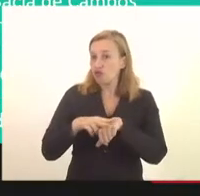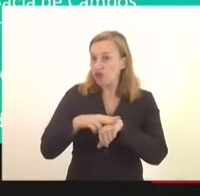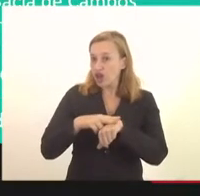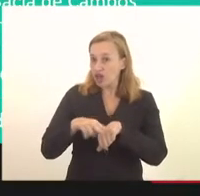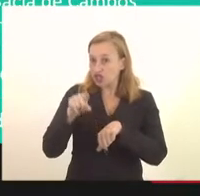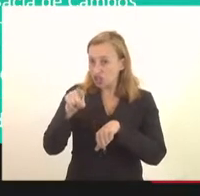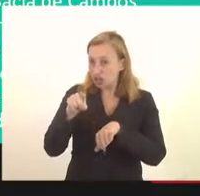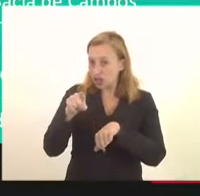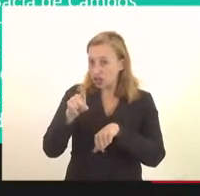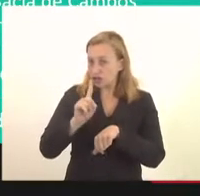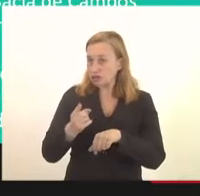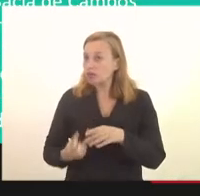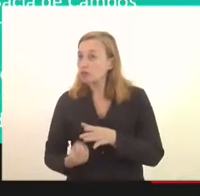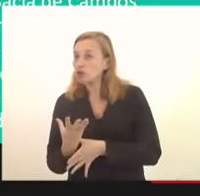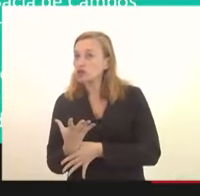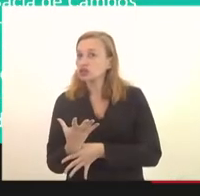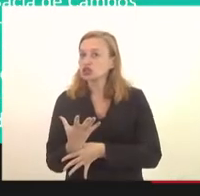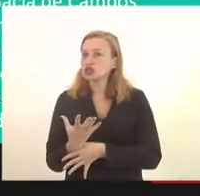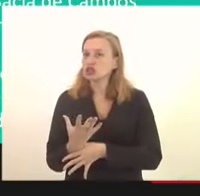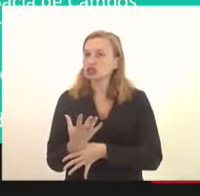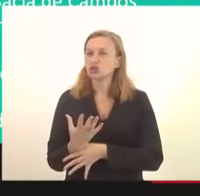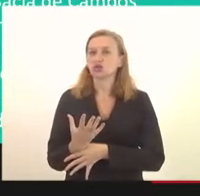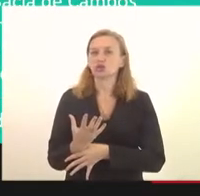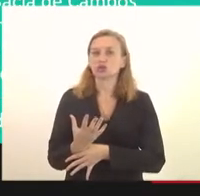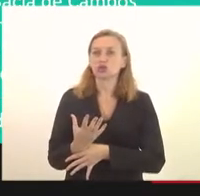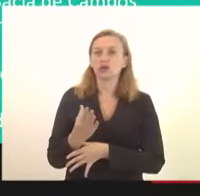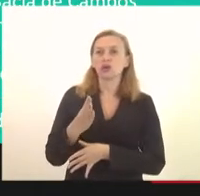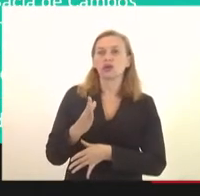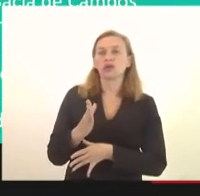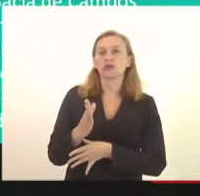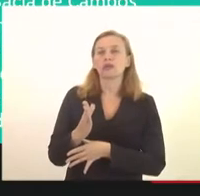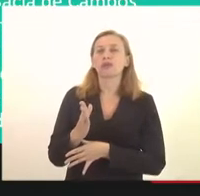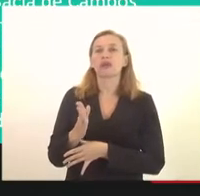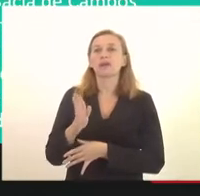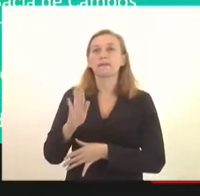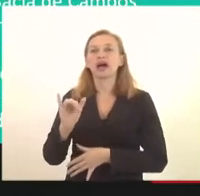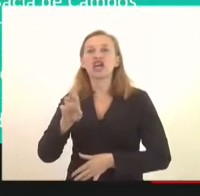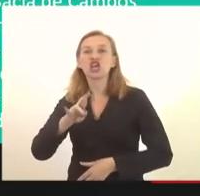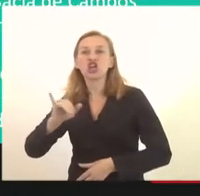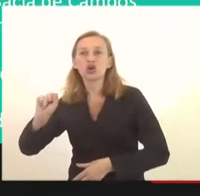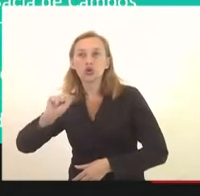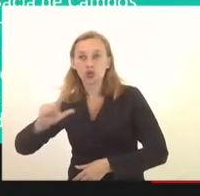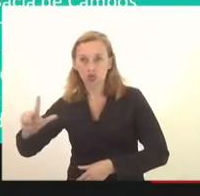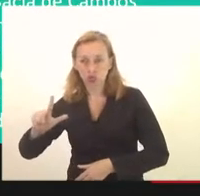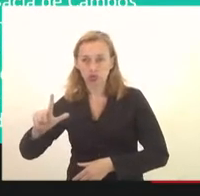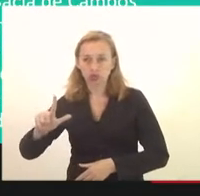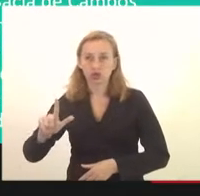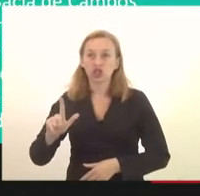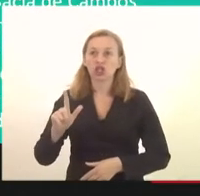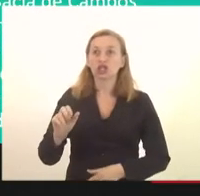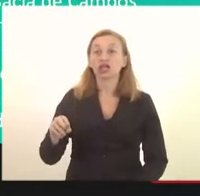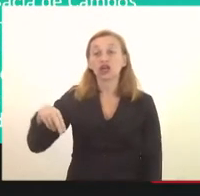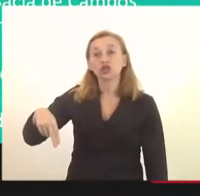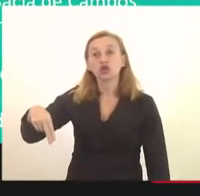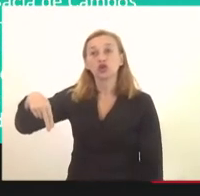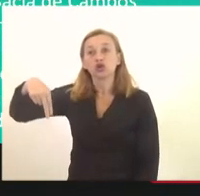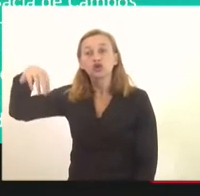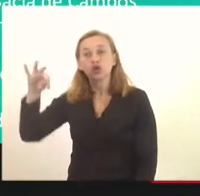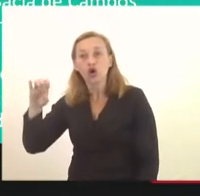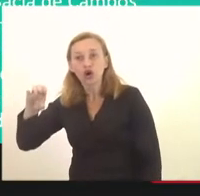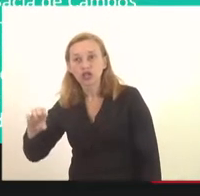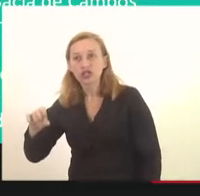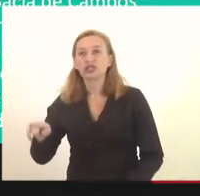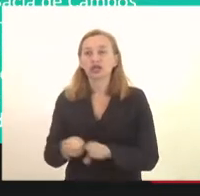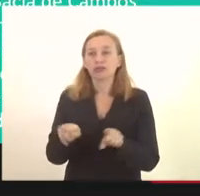hoje está produzindo na faixa de 90 mil barris de óleo por dia. E ao norte, a nordeste, o norte